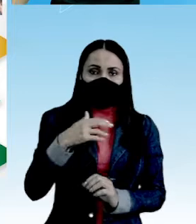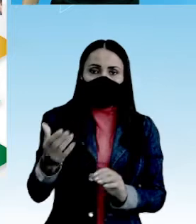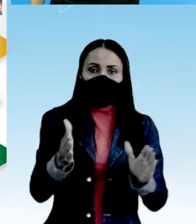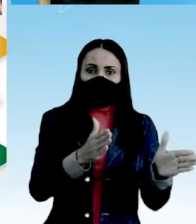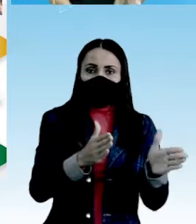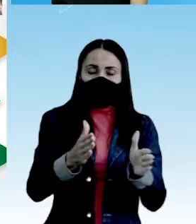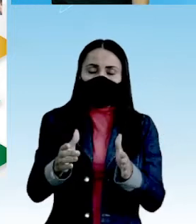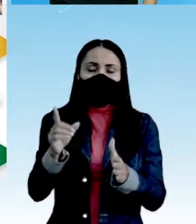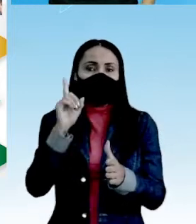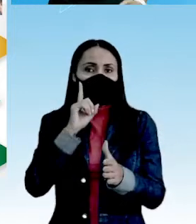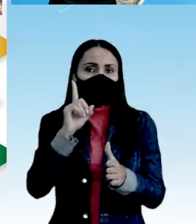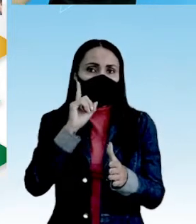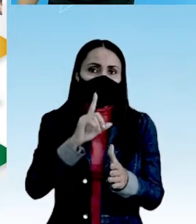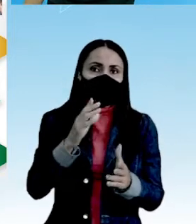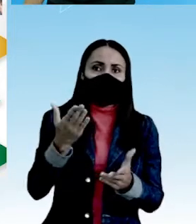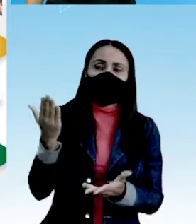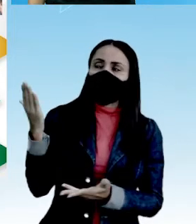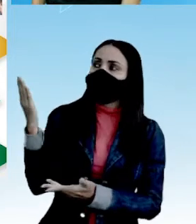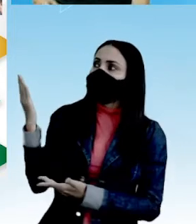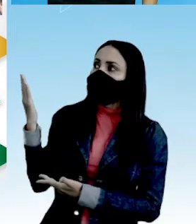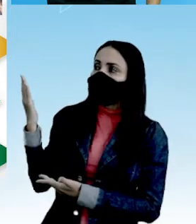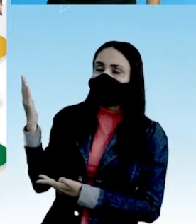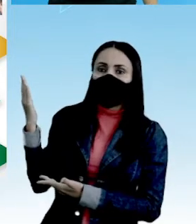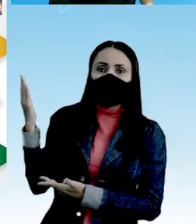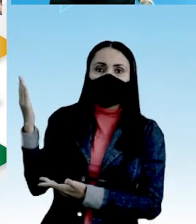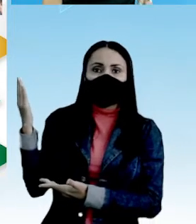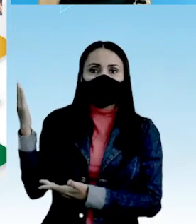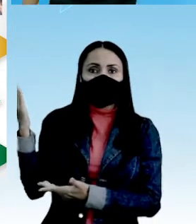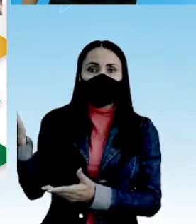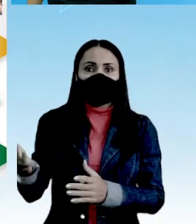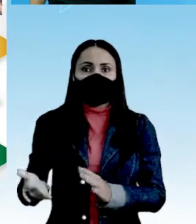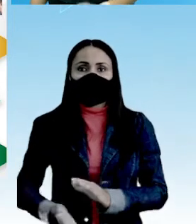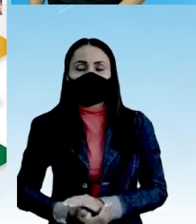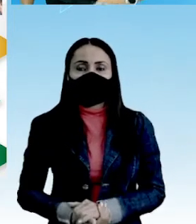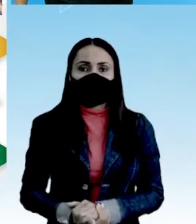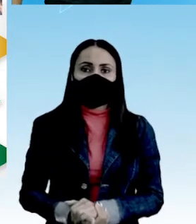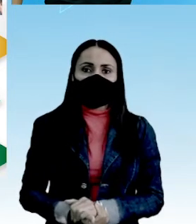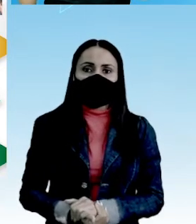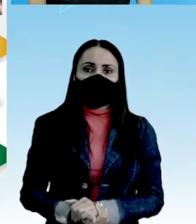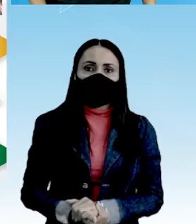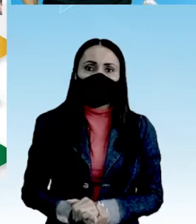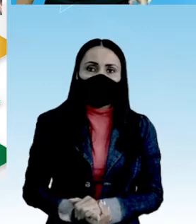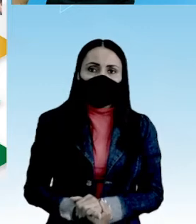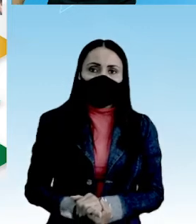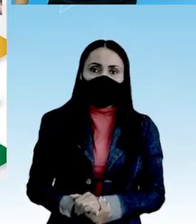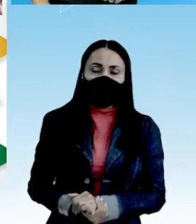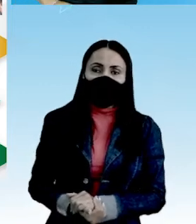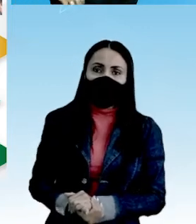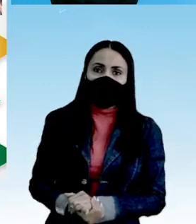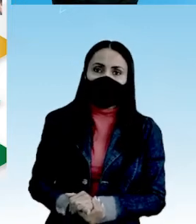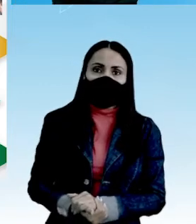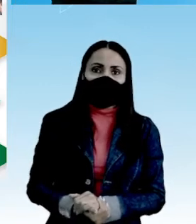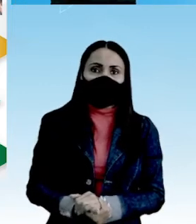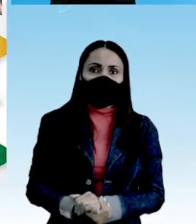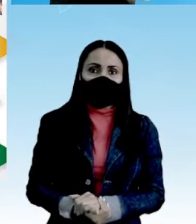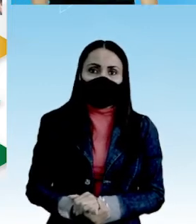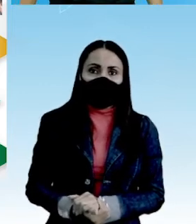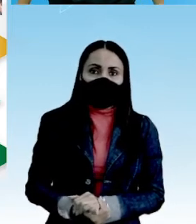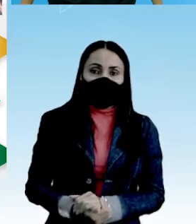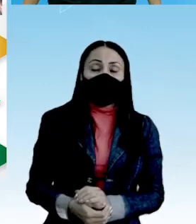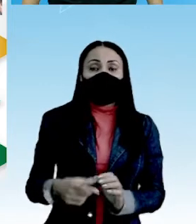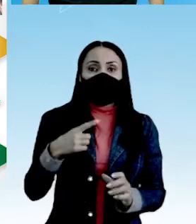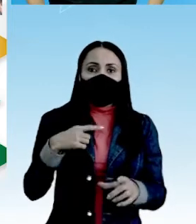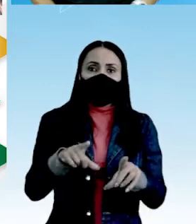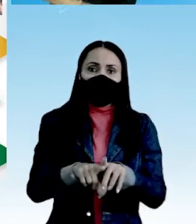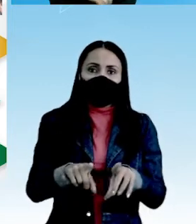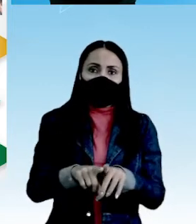aí, Janis Joplin, Cássia Eller, Amy Winehouse, Chiquinha Gonzaga, né? Rita Lee, enfim. Também tivemos